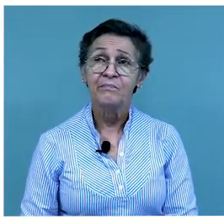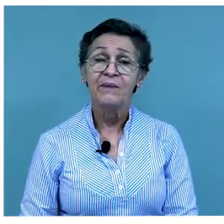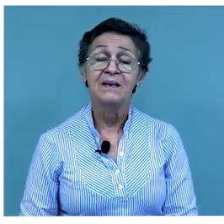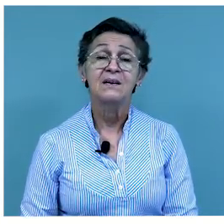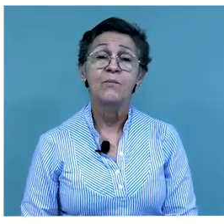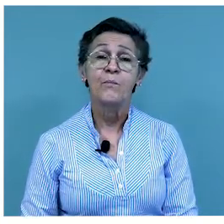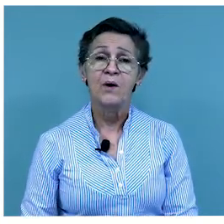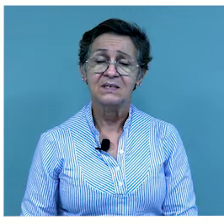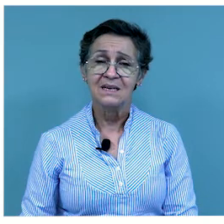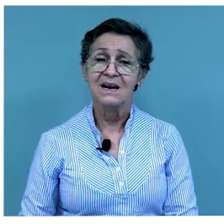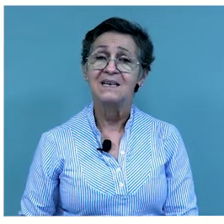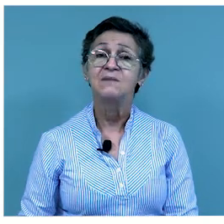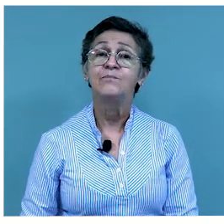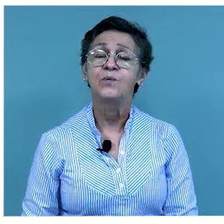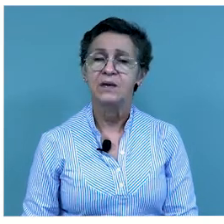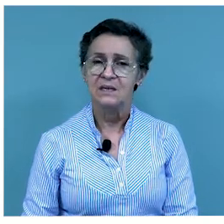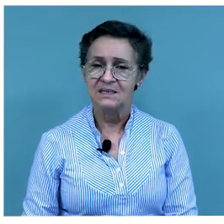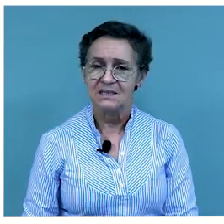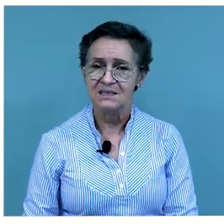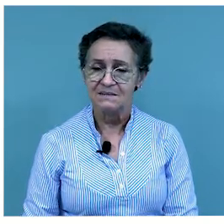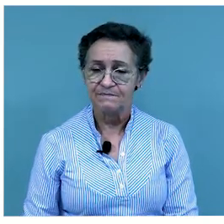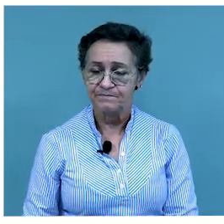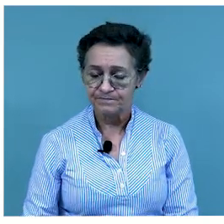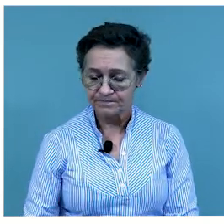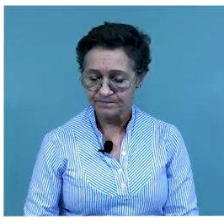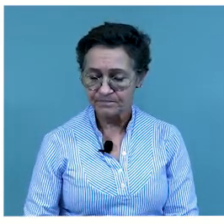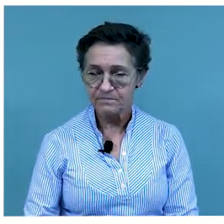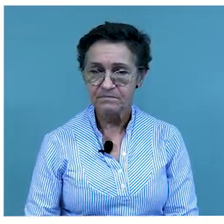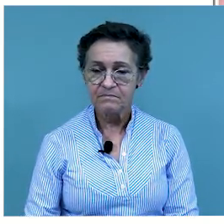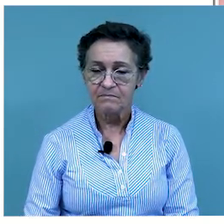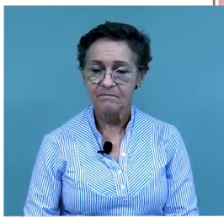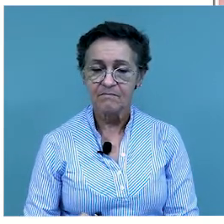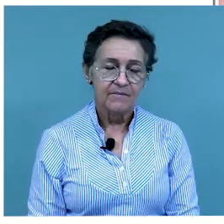abertos para quem não possa cair impurezas